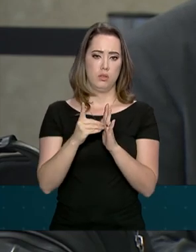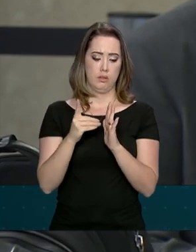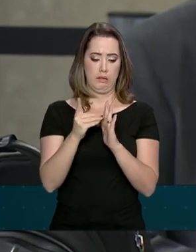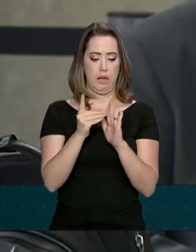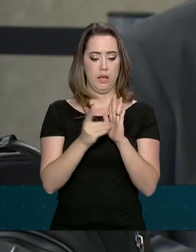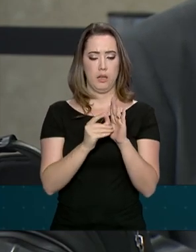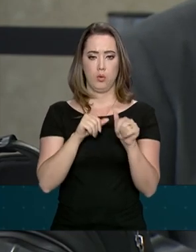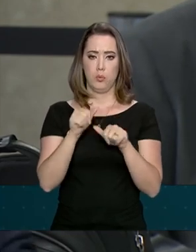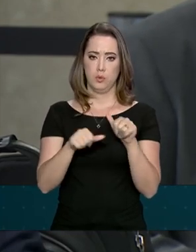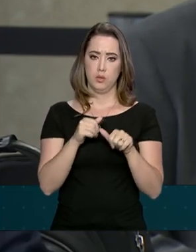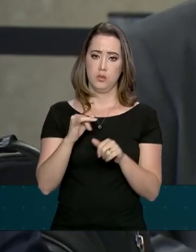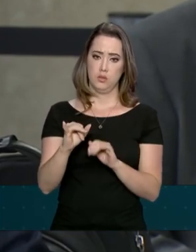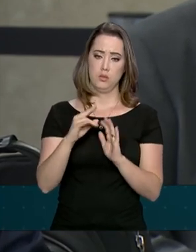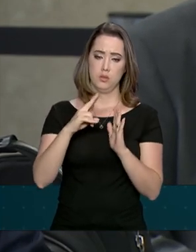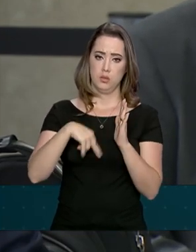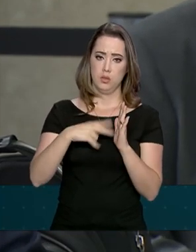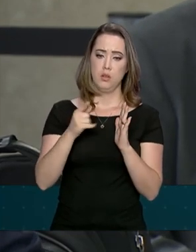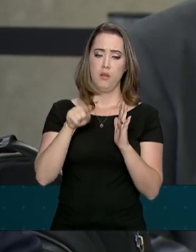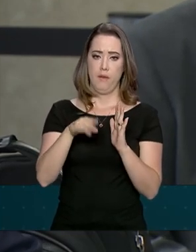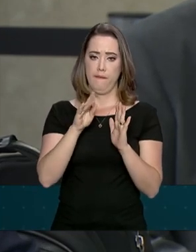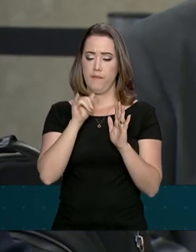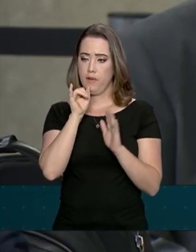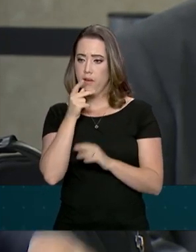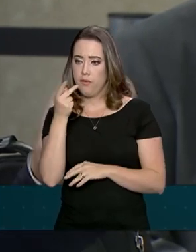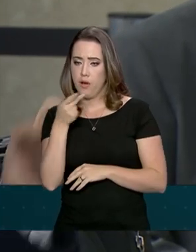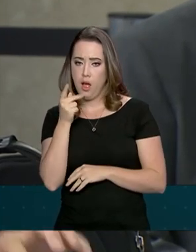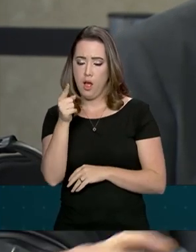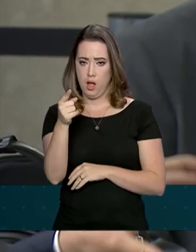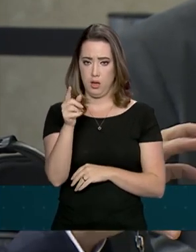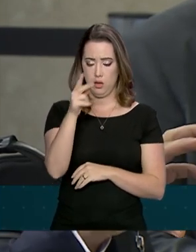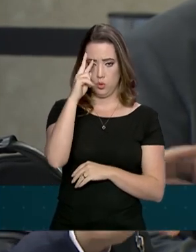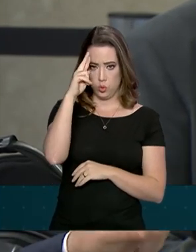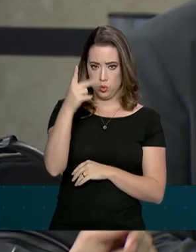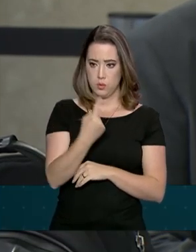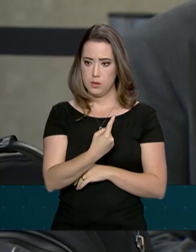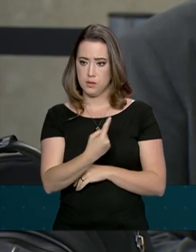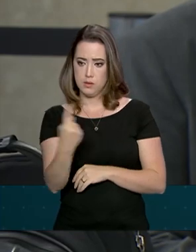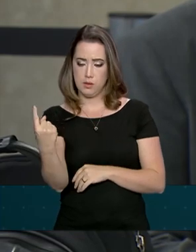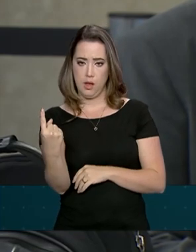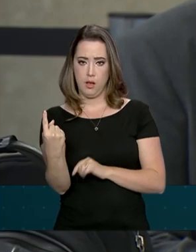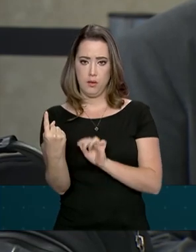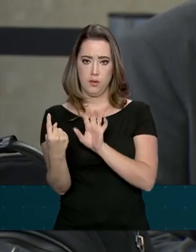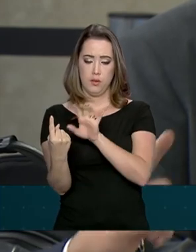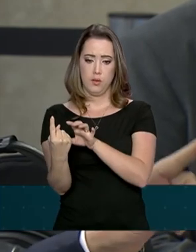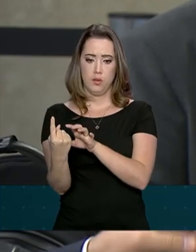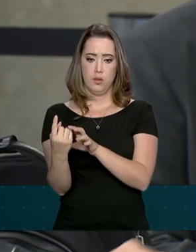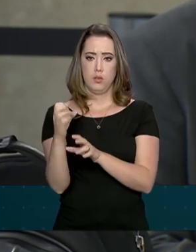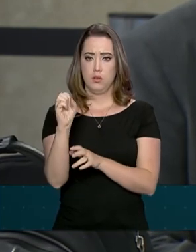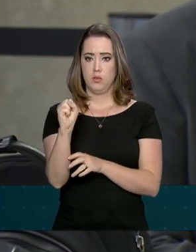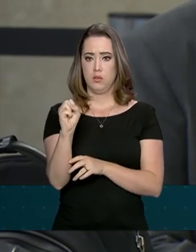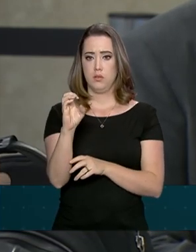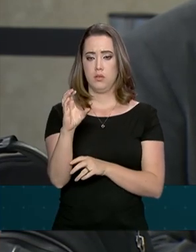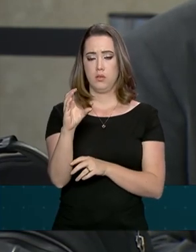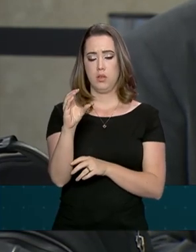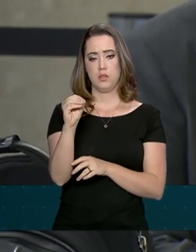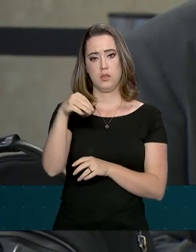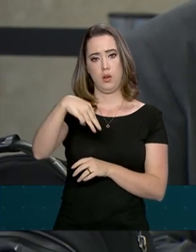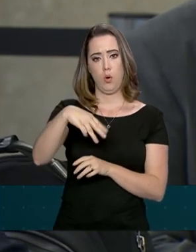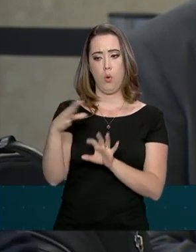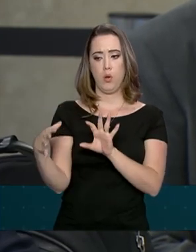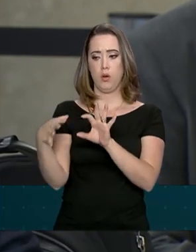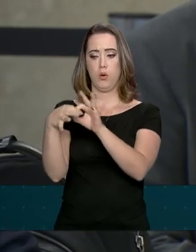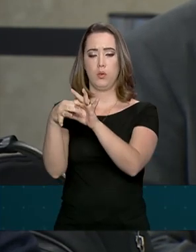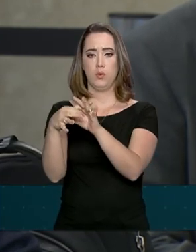se o conteúdo é esse mesmo está se falando só de sair do guarda-chuva da da secom e fica diretamente